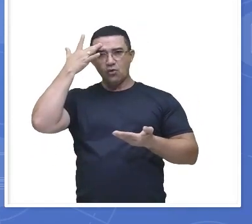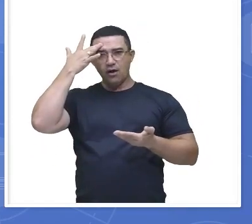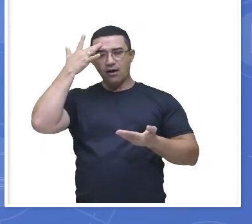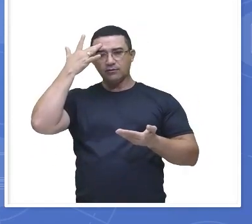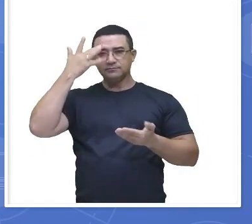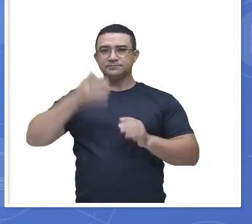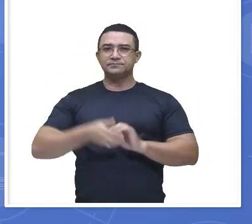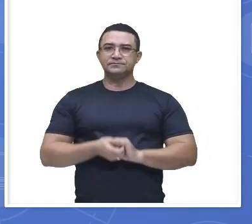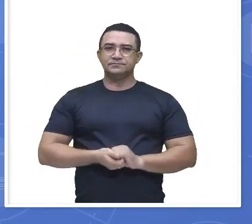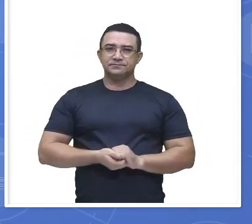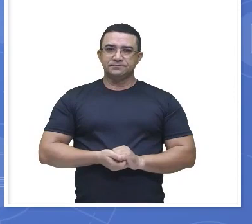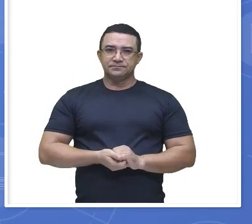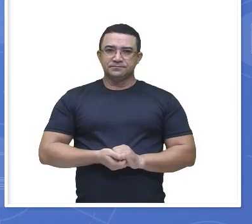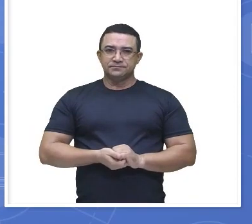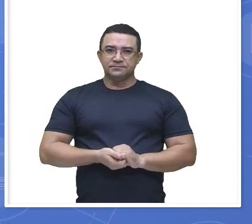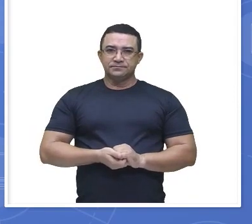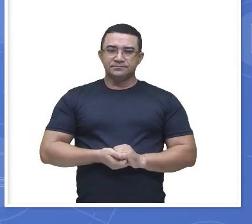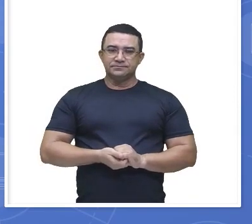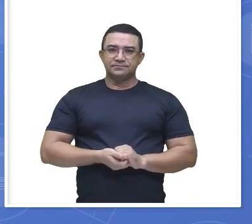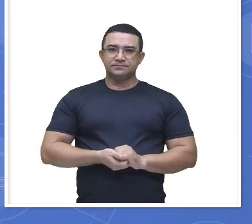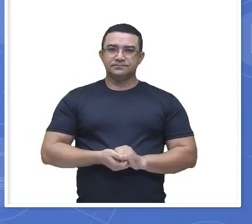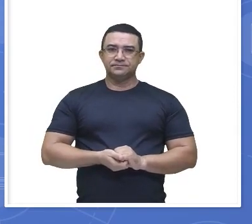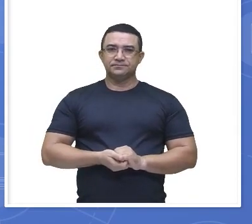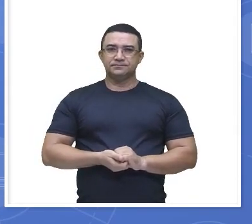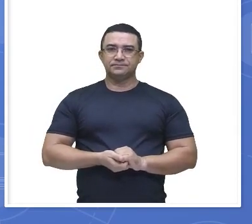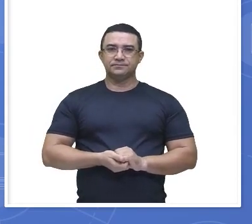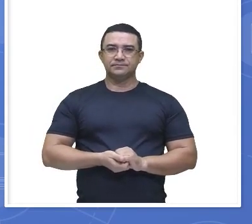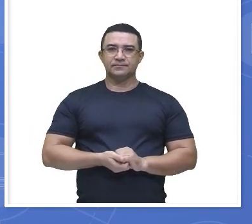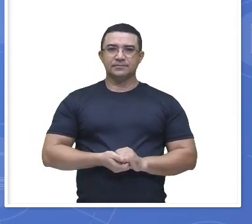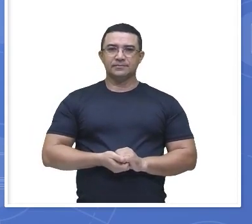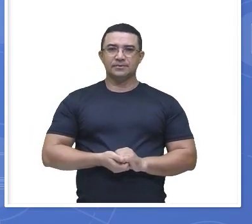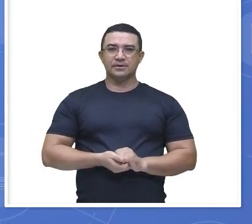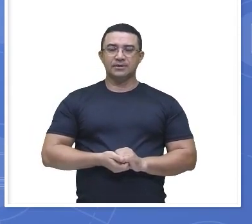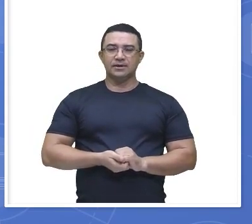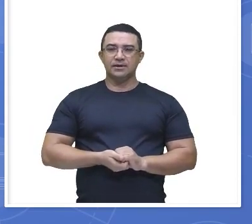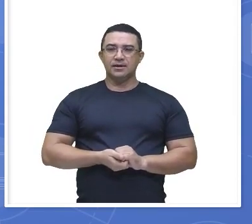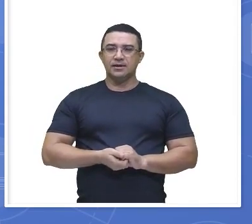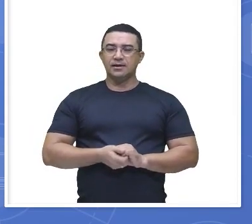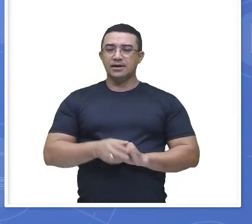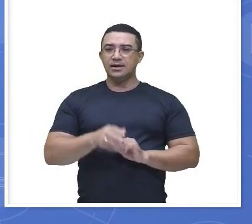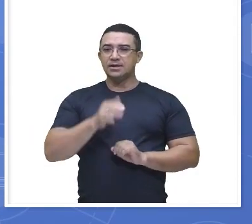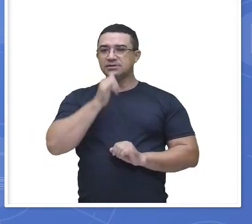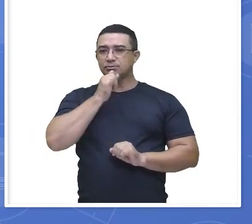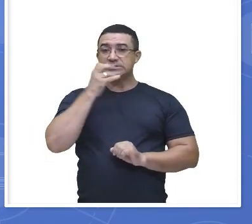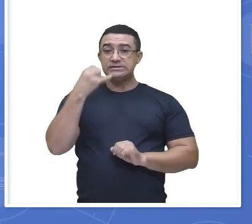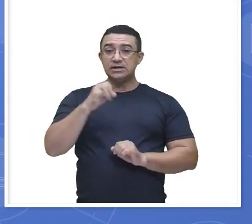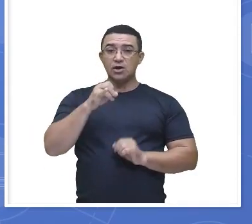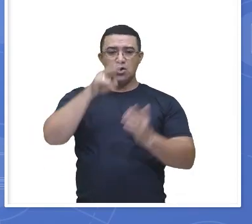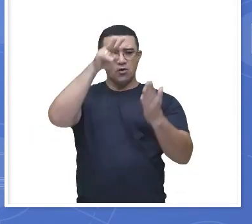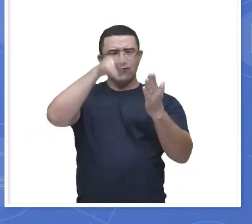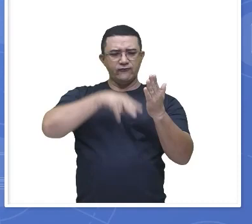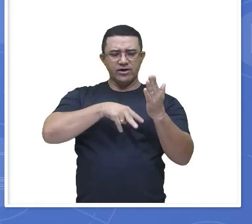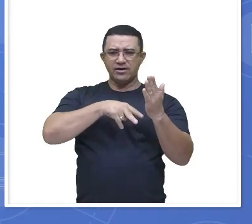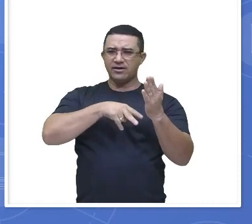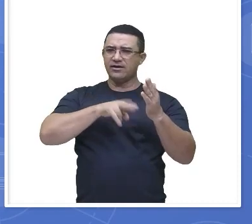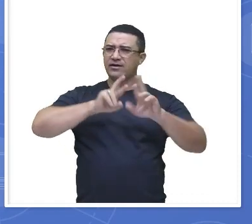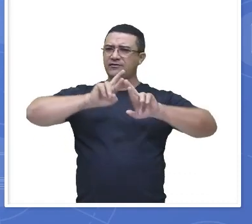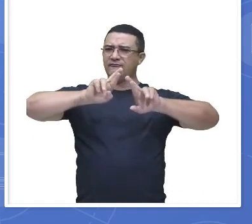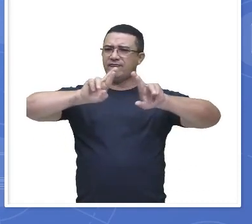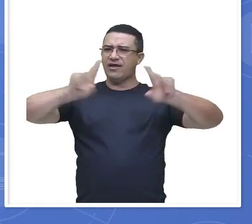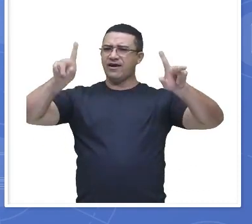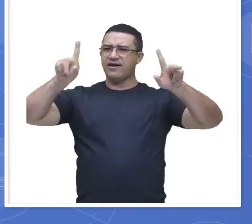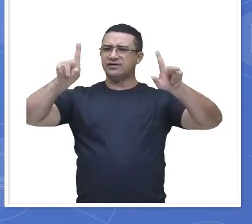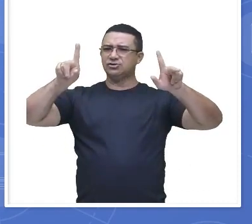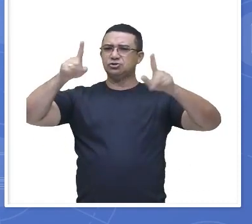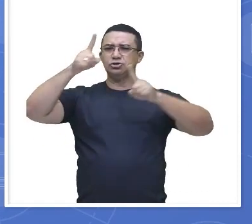intenções, beleza? Isso é gênero textual. Porém, se eu olhar para esses textos, esses diferentes gêneros textuais,